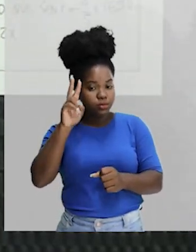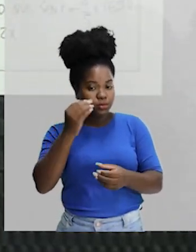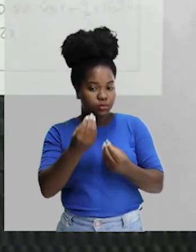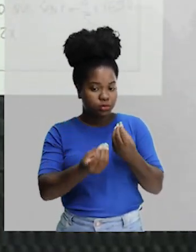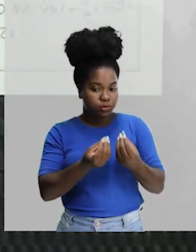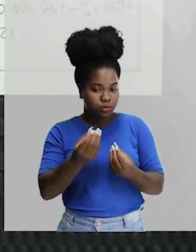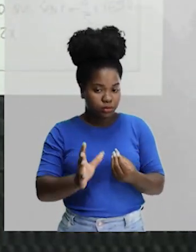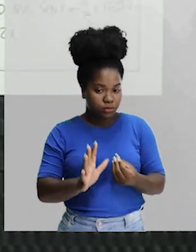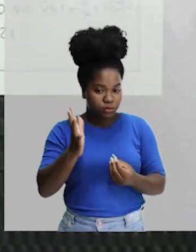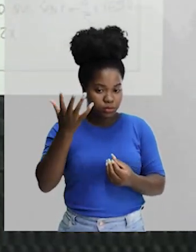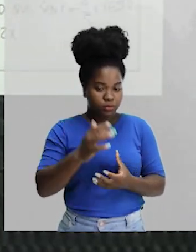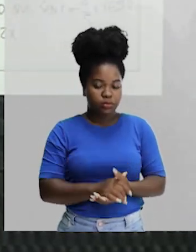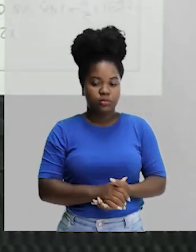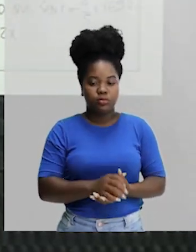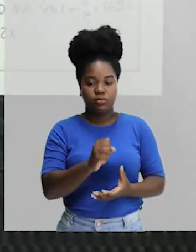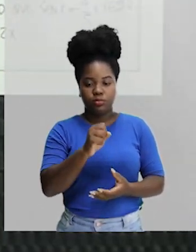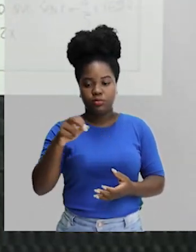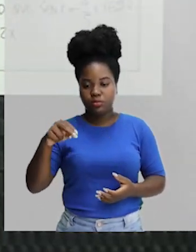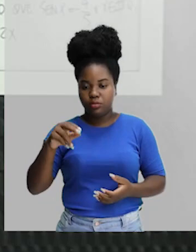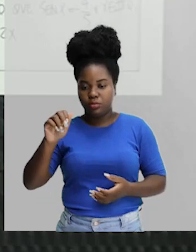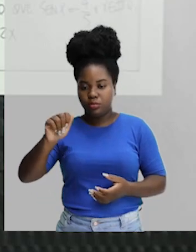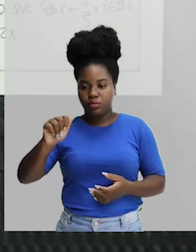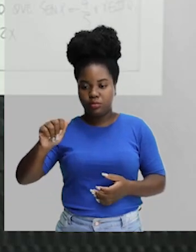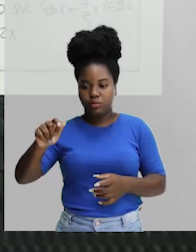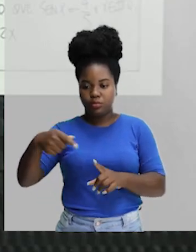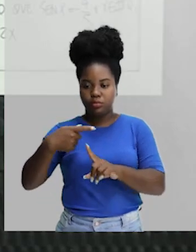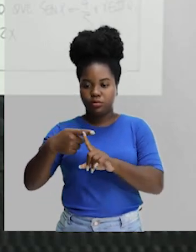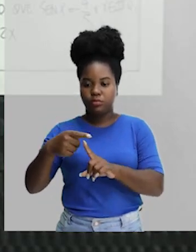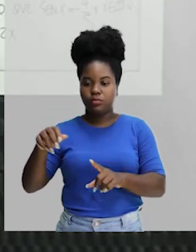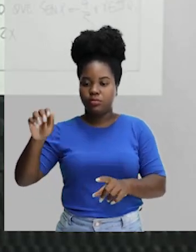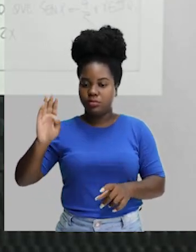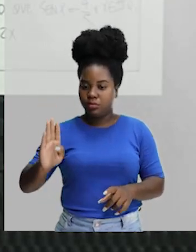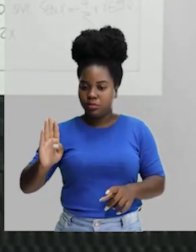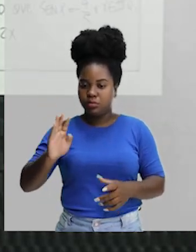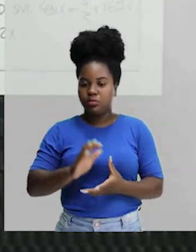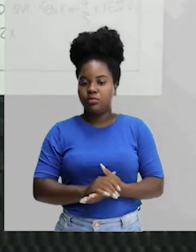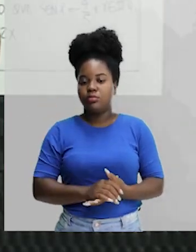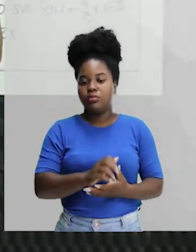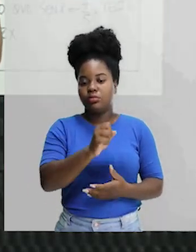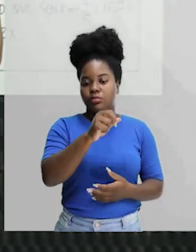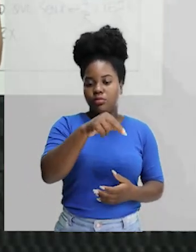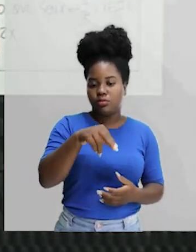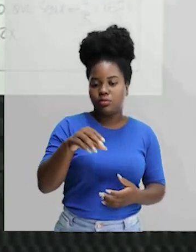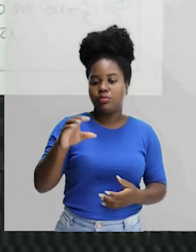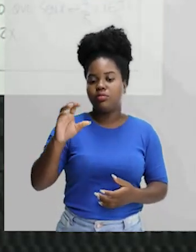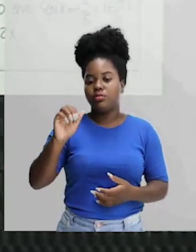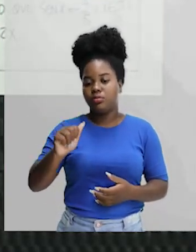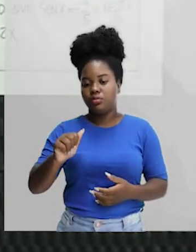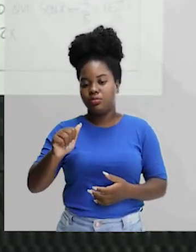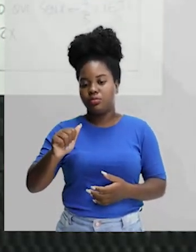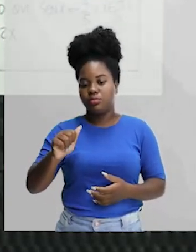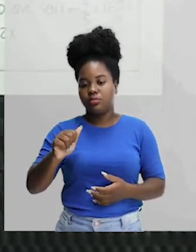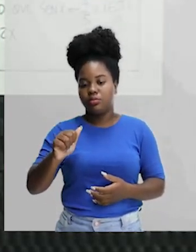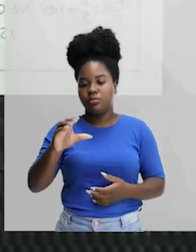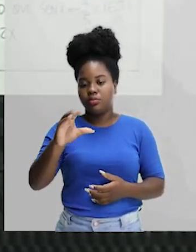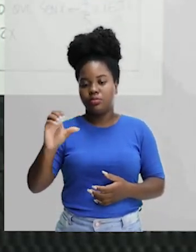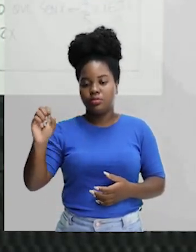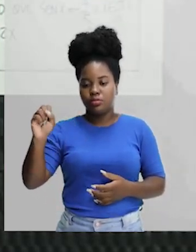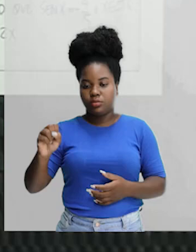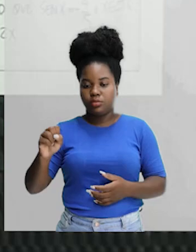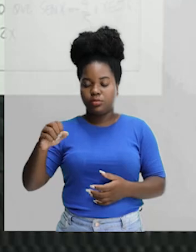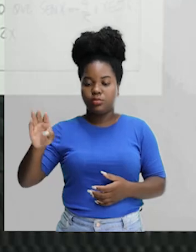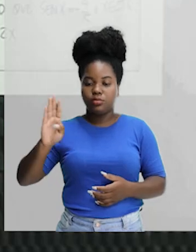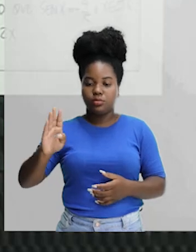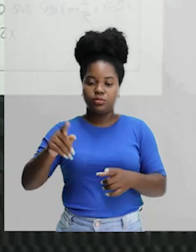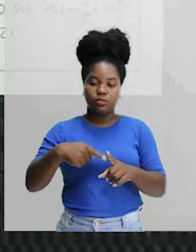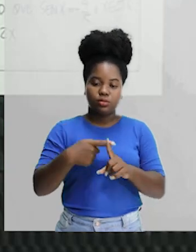a fórmula da soma do seno de A mais B? Então, é seno de A cosseno de B, certo? Mais o seno